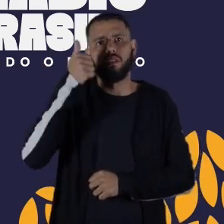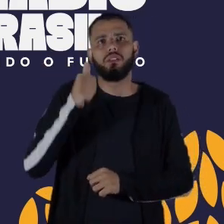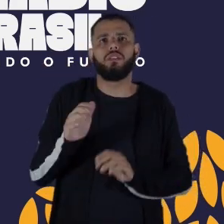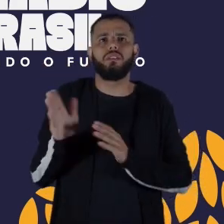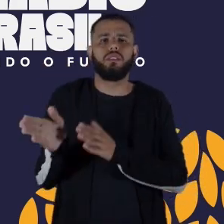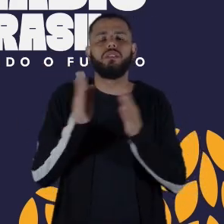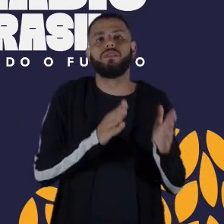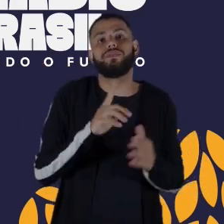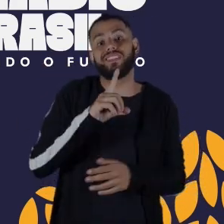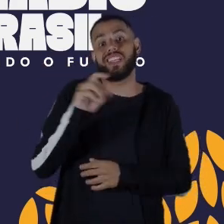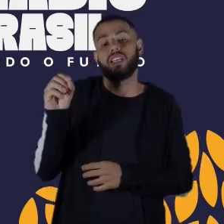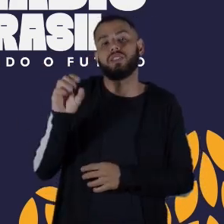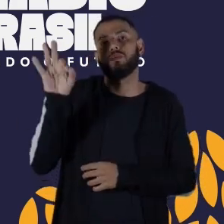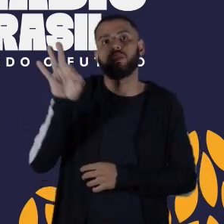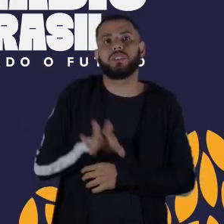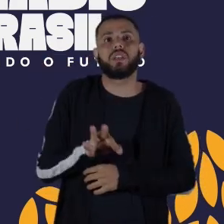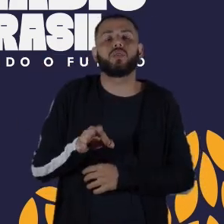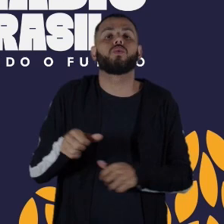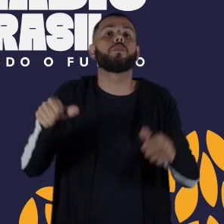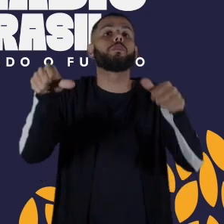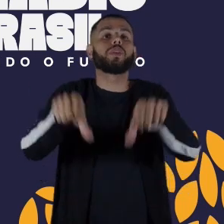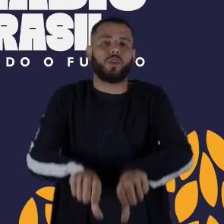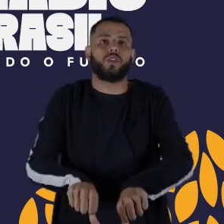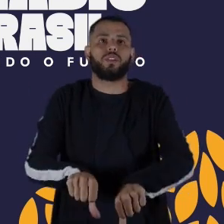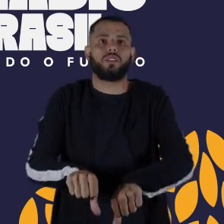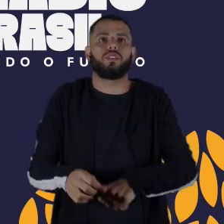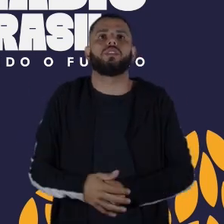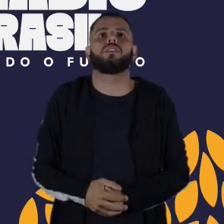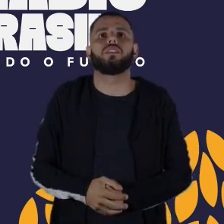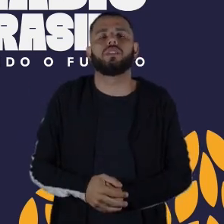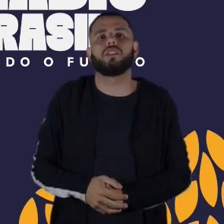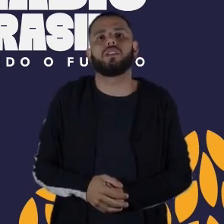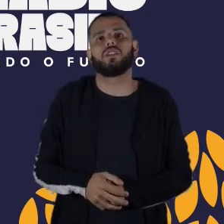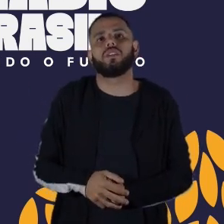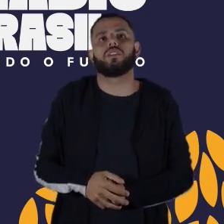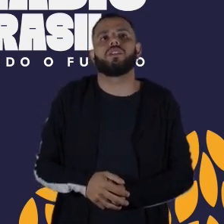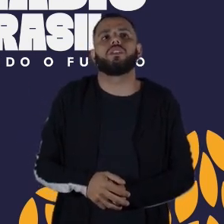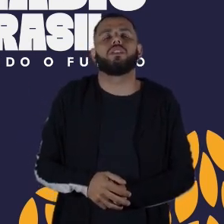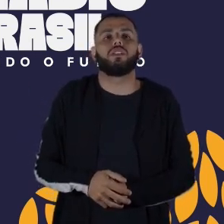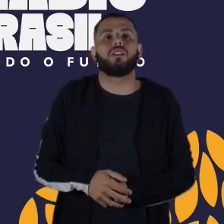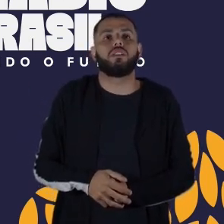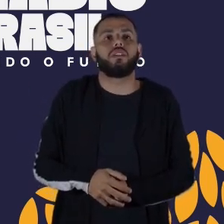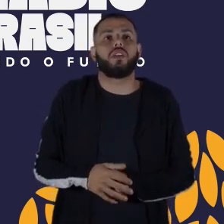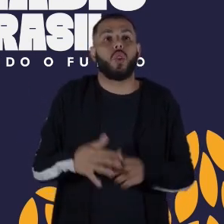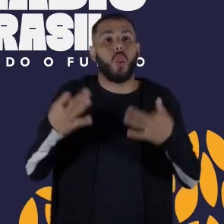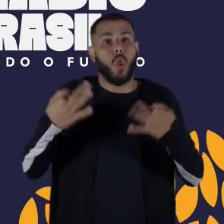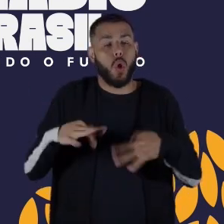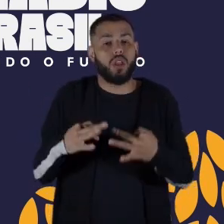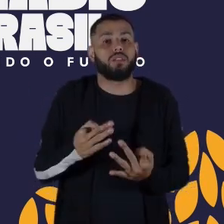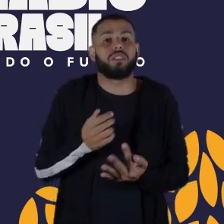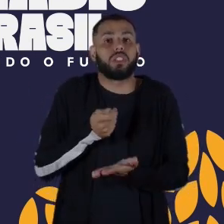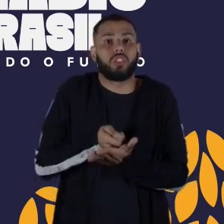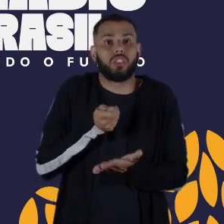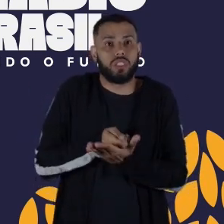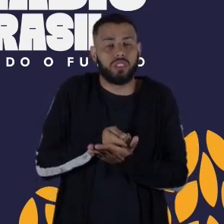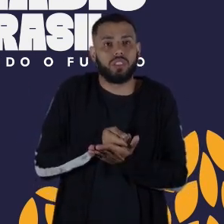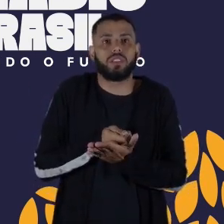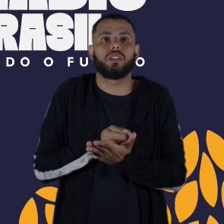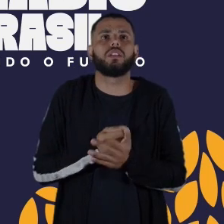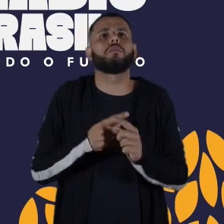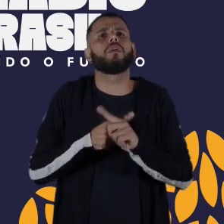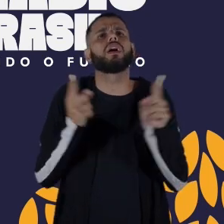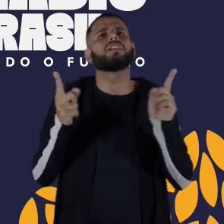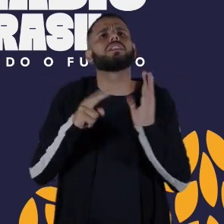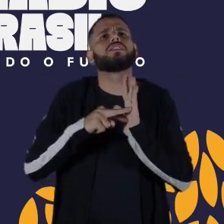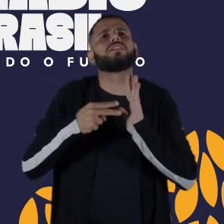10% empeoram. Aumenta a dor, aumenta a rigidez. Isso quer dizer que